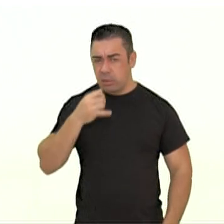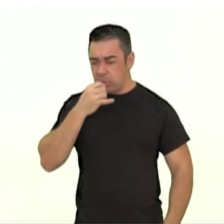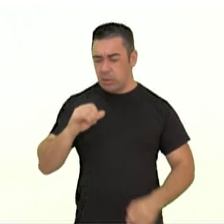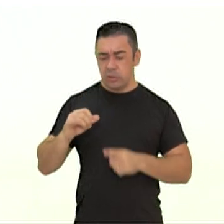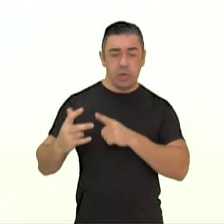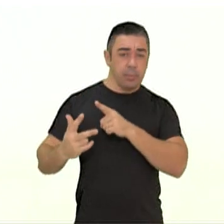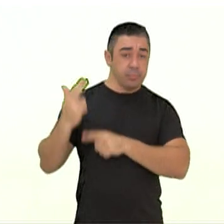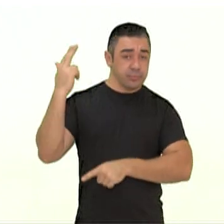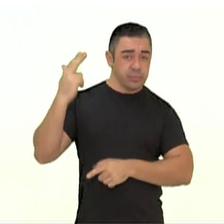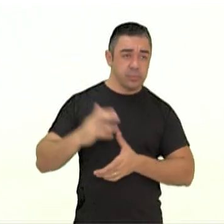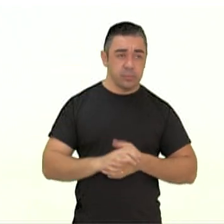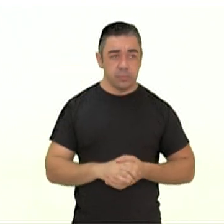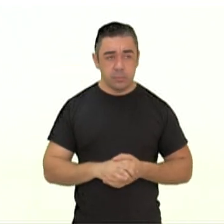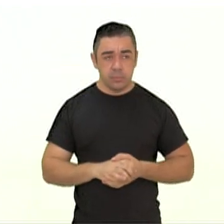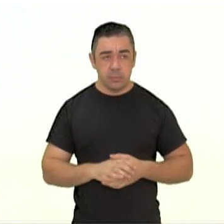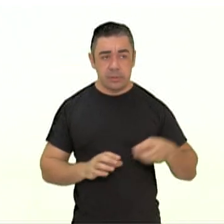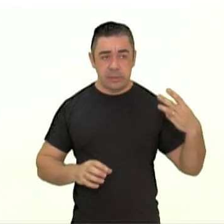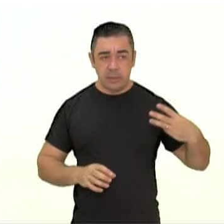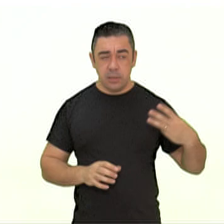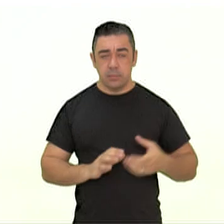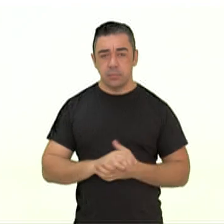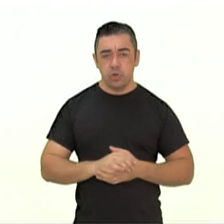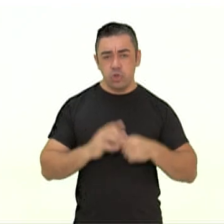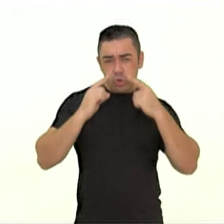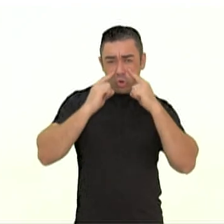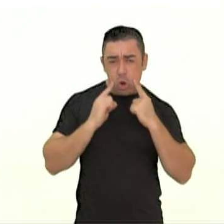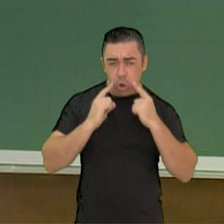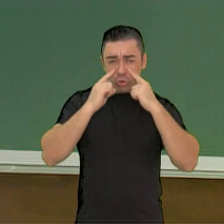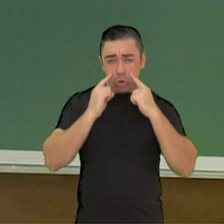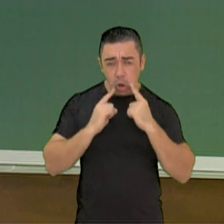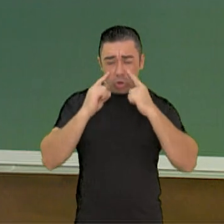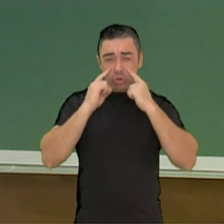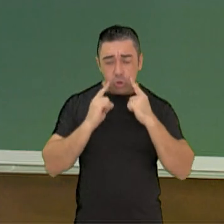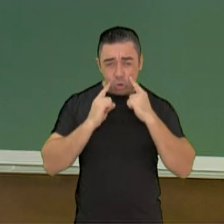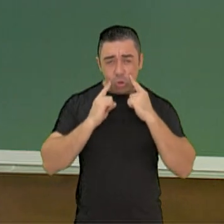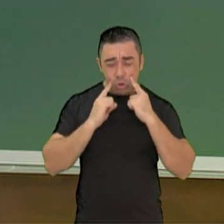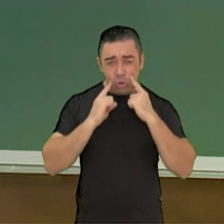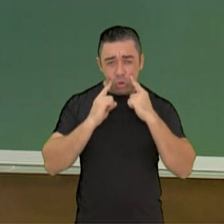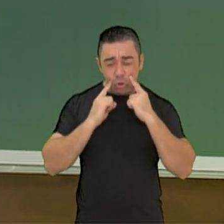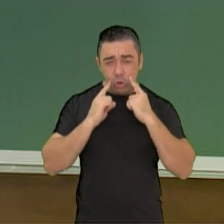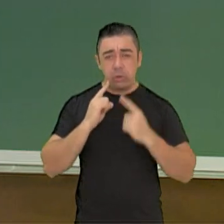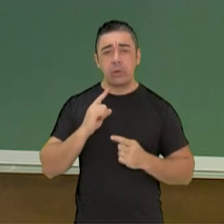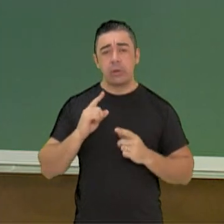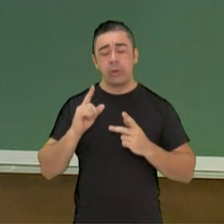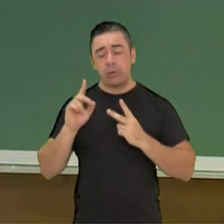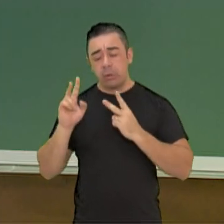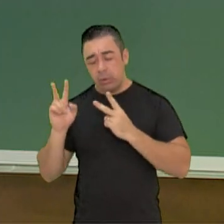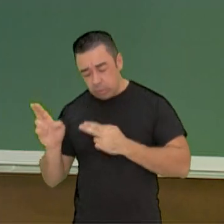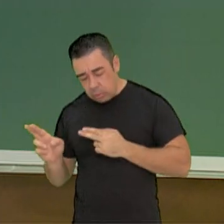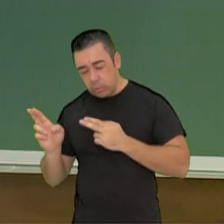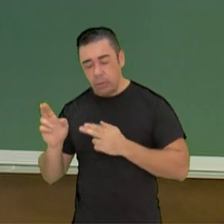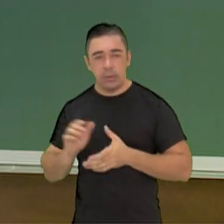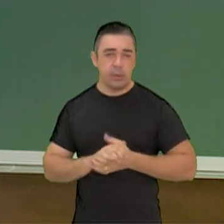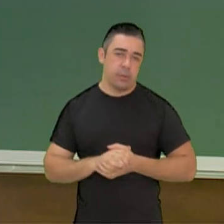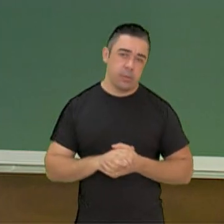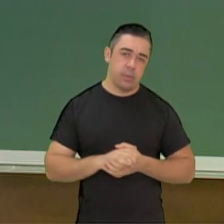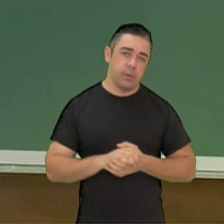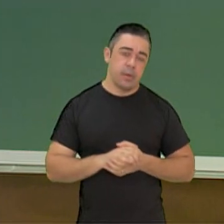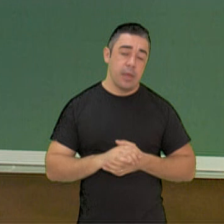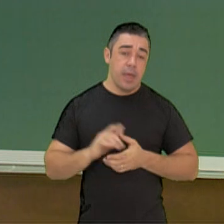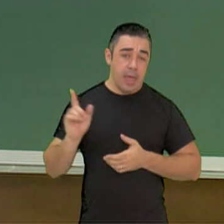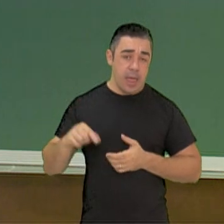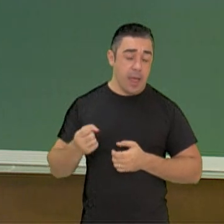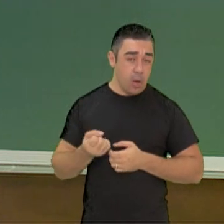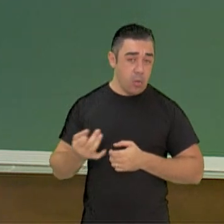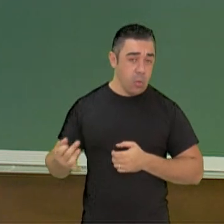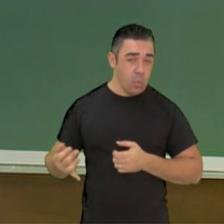cortada. Terceiro exemplo, chorou tanto que acabou dormindo. Então aqui são